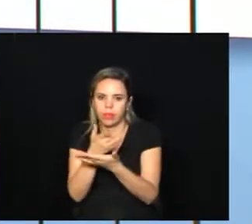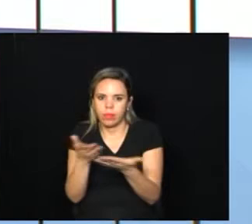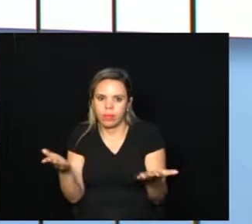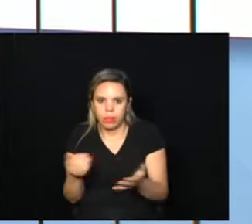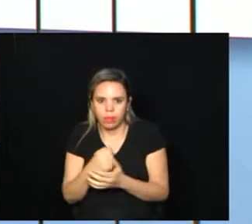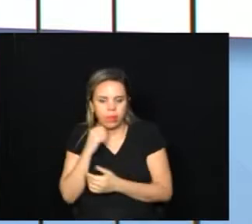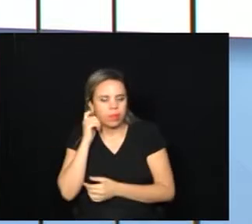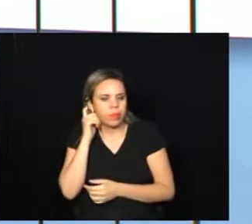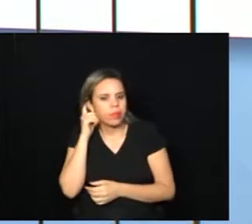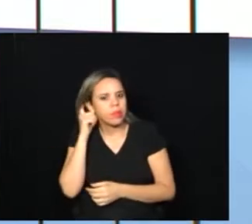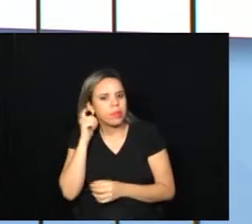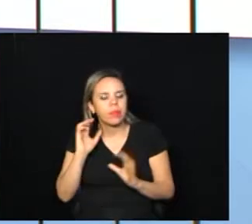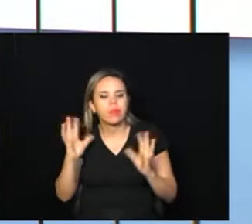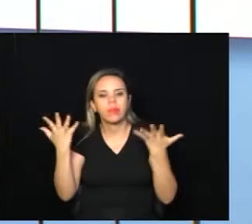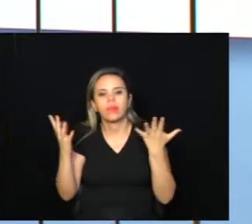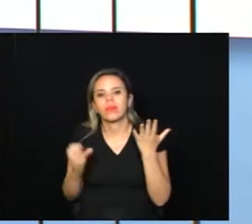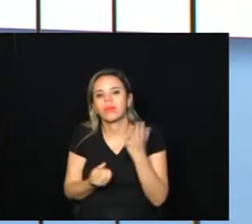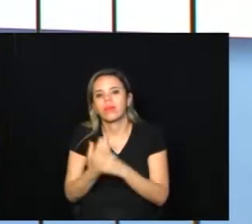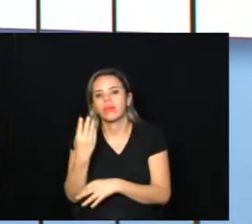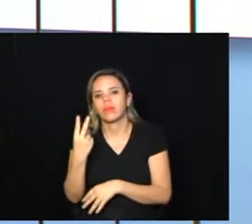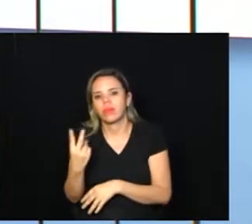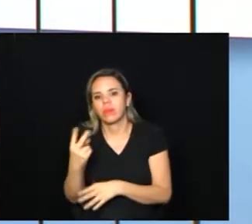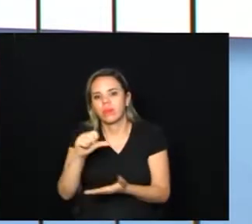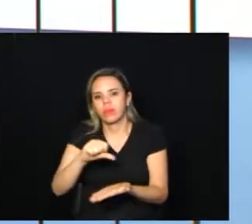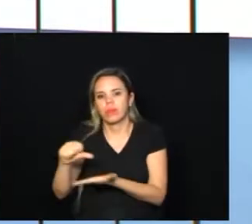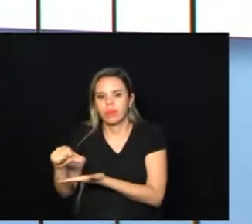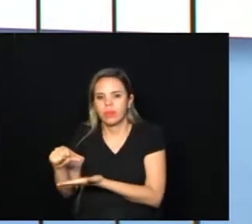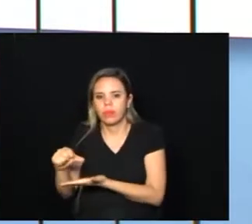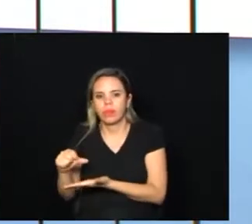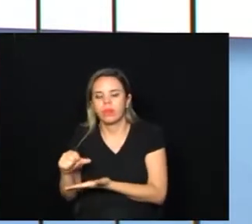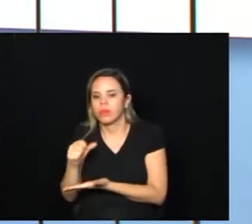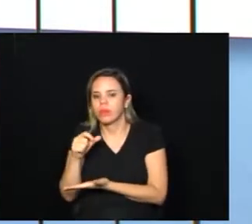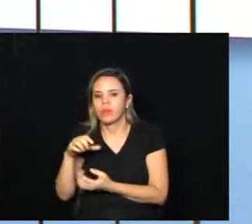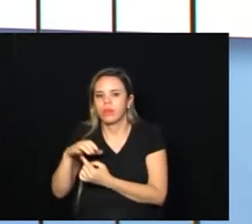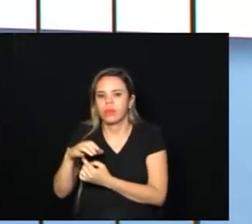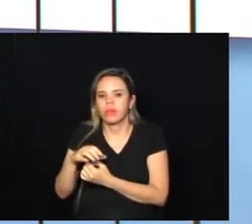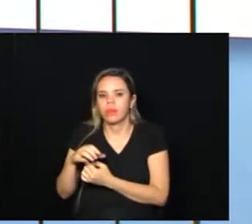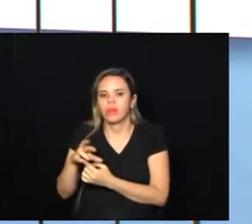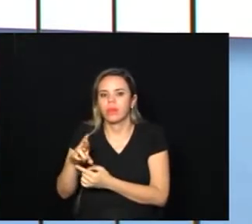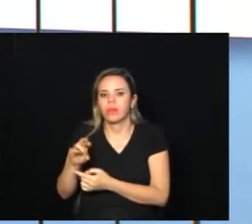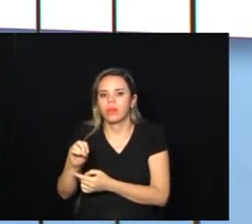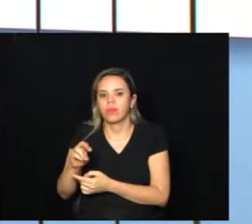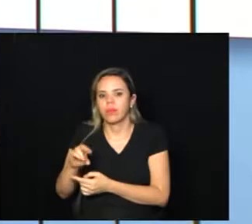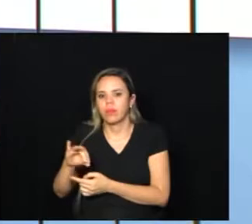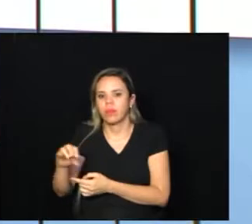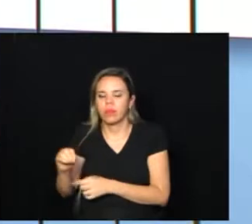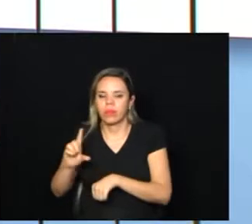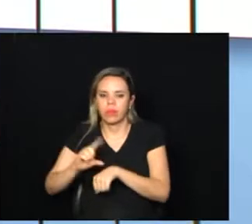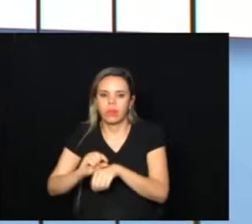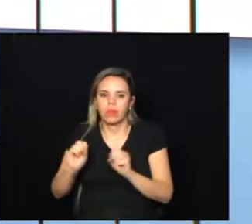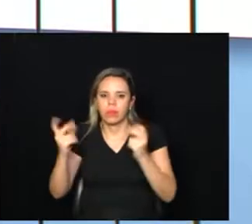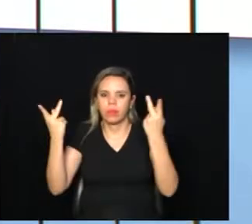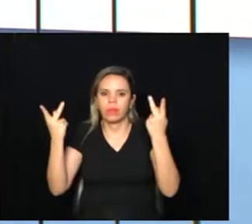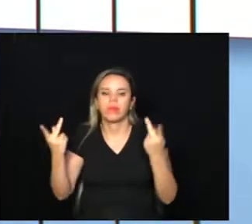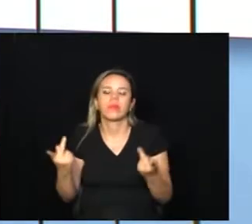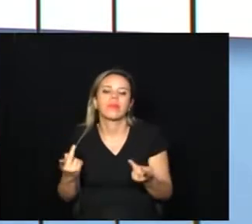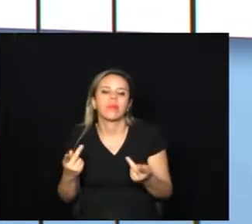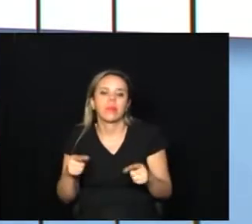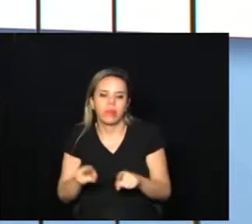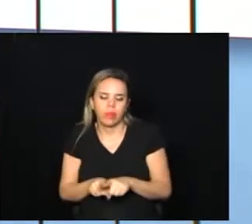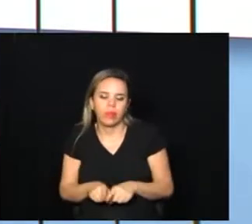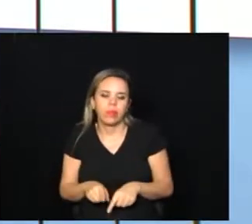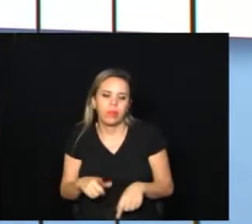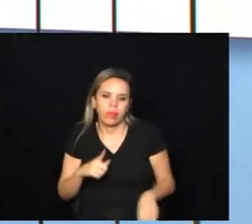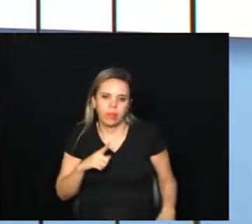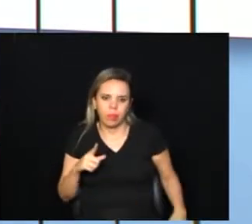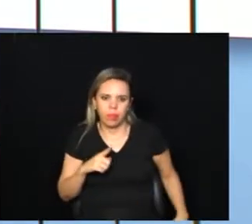população. Esse evento ele acontece em 2 locais, além do Largo do Rosário, também no Expo Dom Pedro, lá no Parque Dom Pedro. E